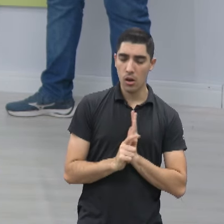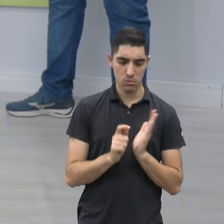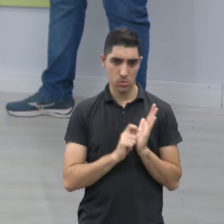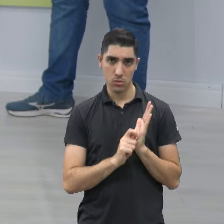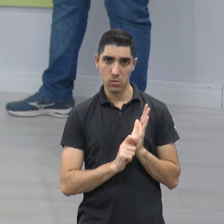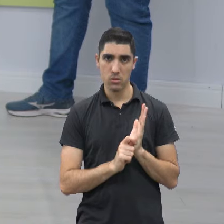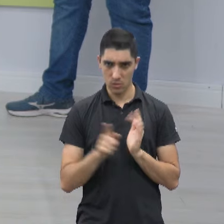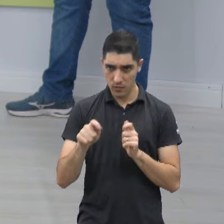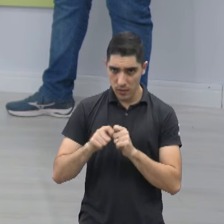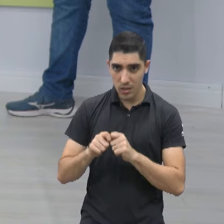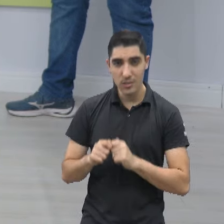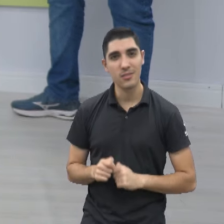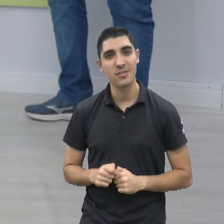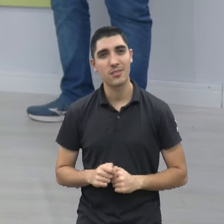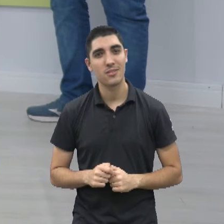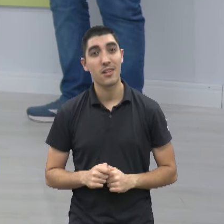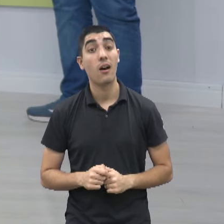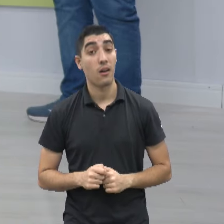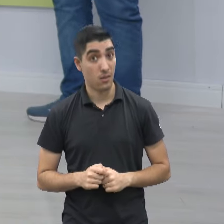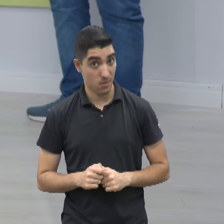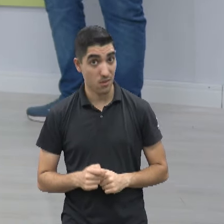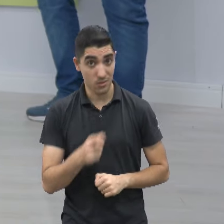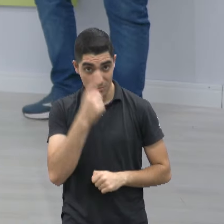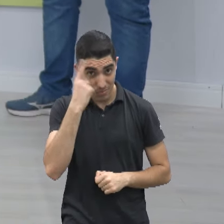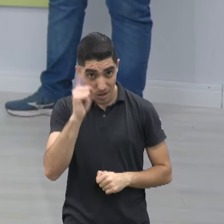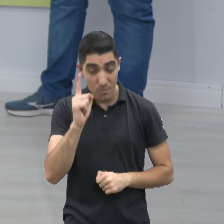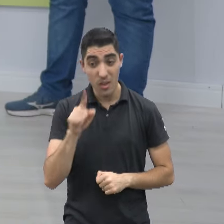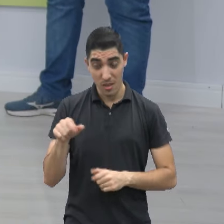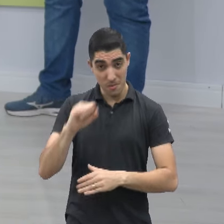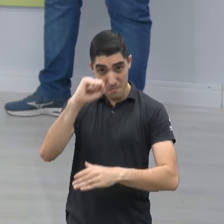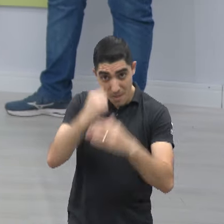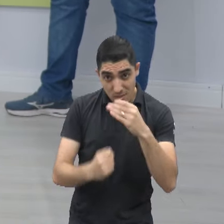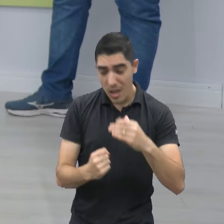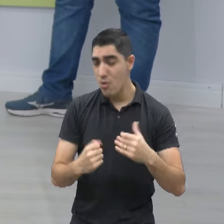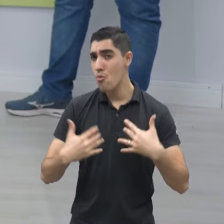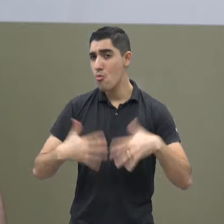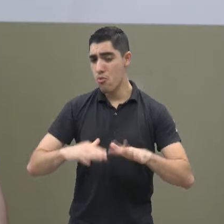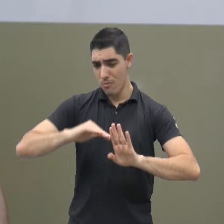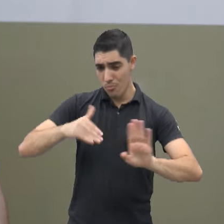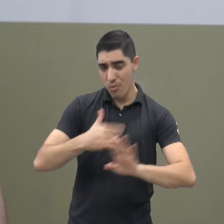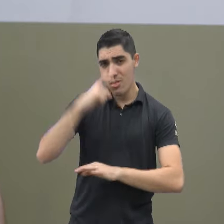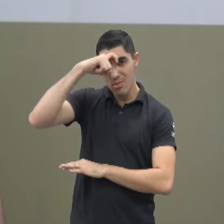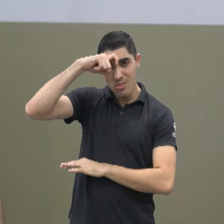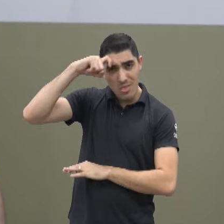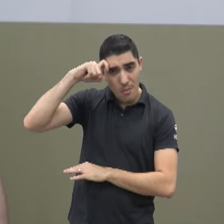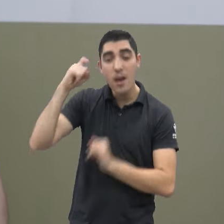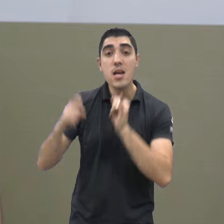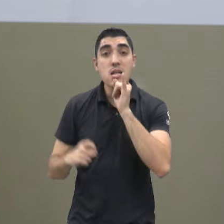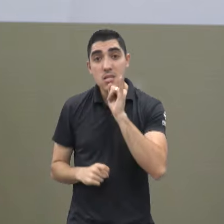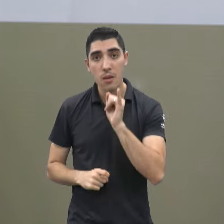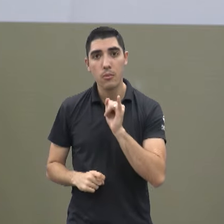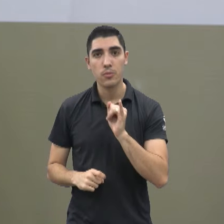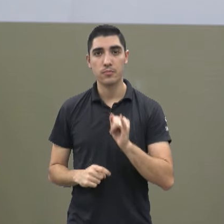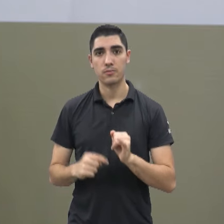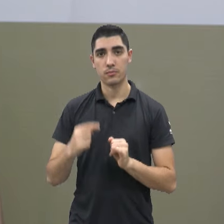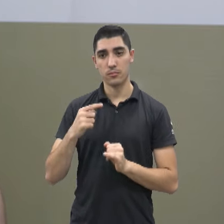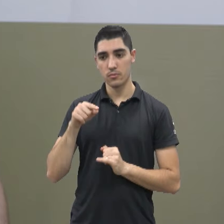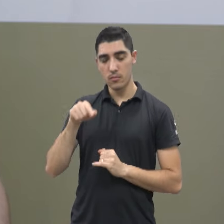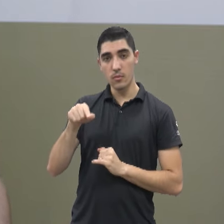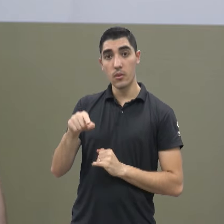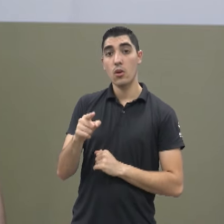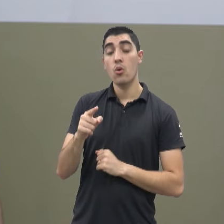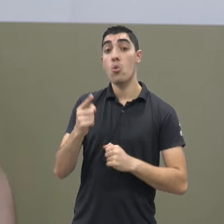que... O pessoal não faz ideia o que dá trabalho o jogo de basquete. Você tem ideia, depois que acaba o adversário, a gente vai pegar... Eu geralmente pego o último jogo da